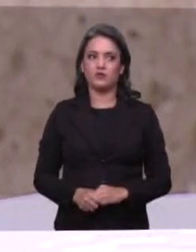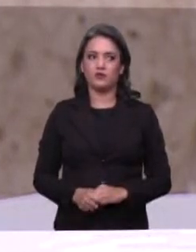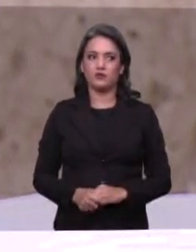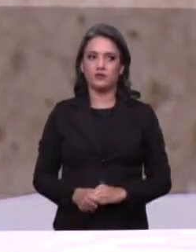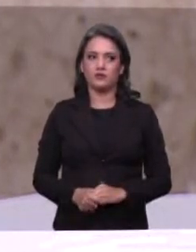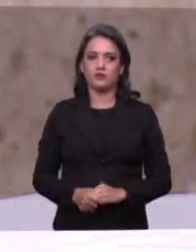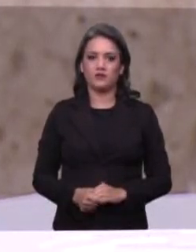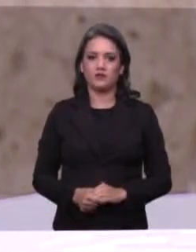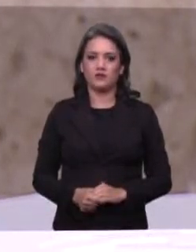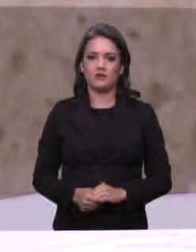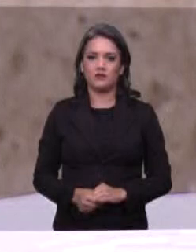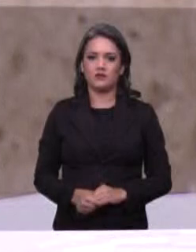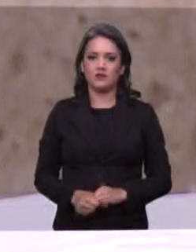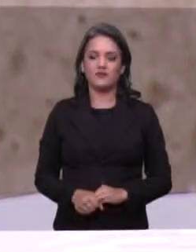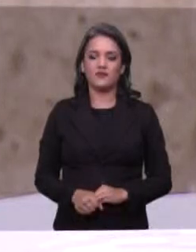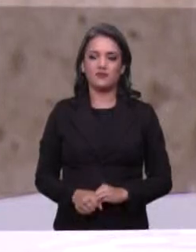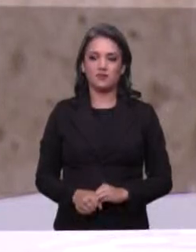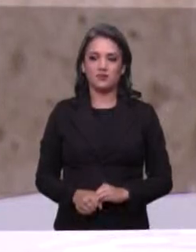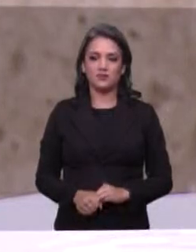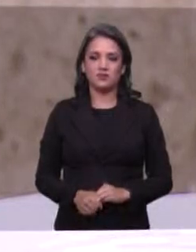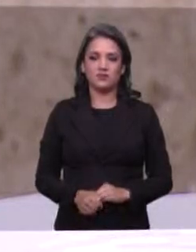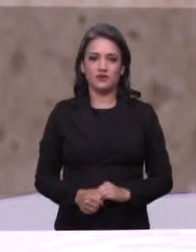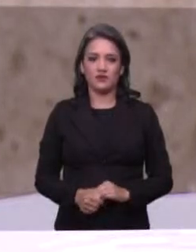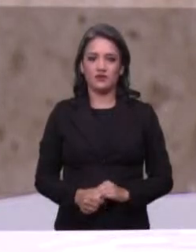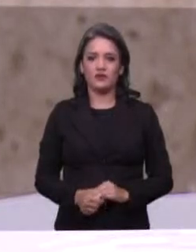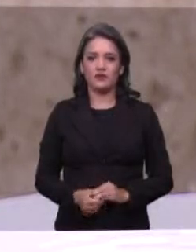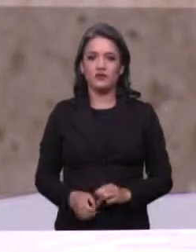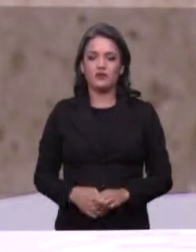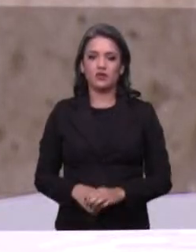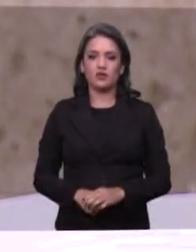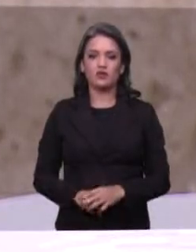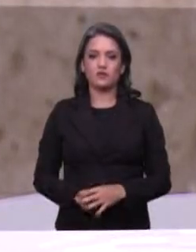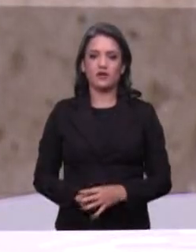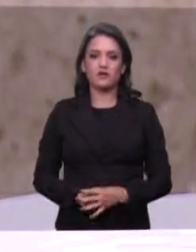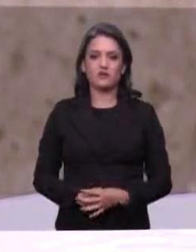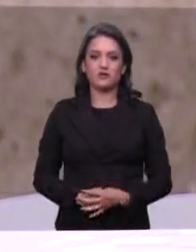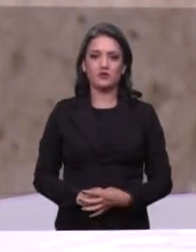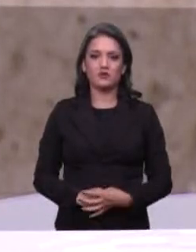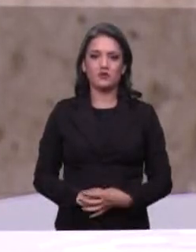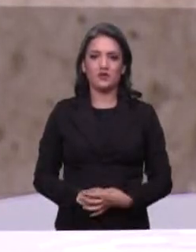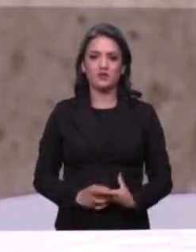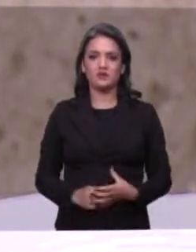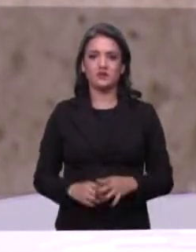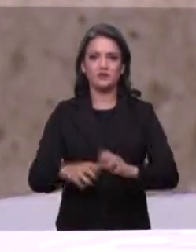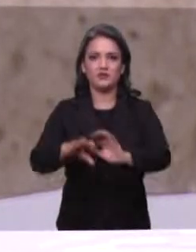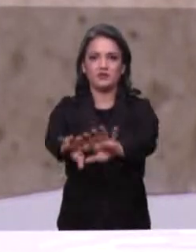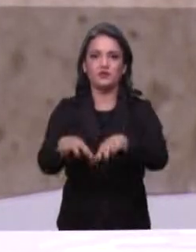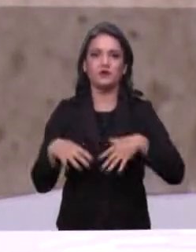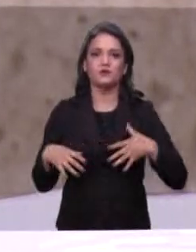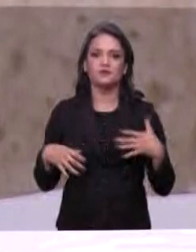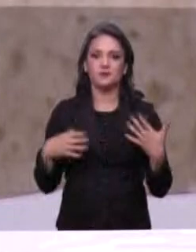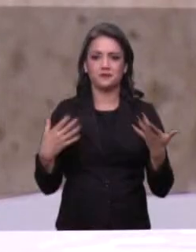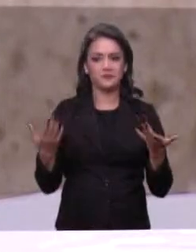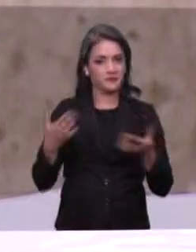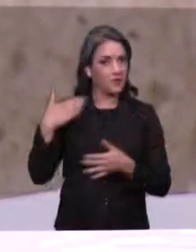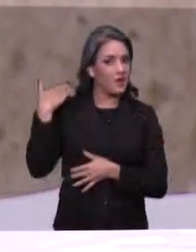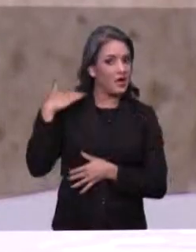Ministra Carmen Lúcia? Sim. Vossa Excelência está com a palavra.